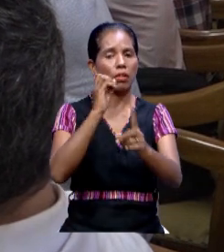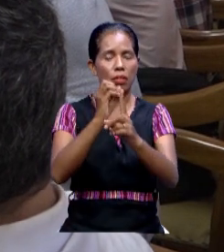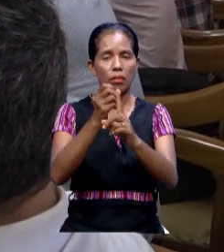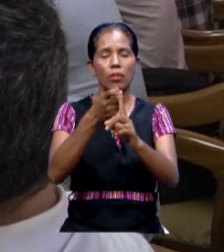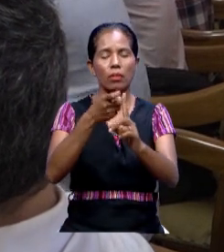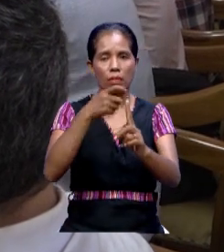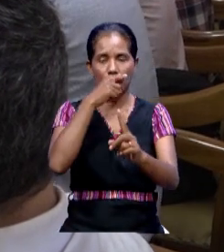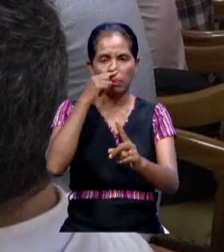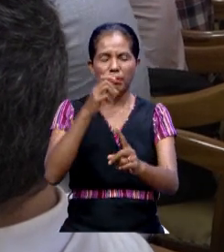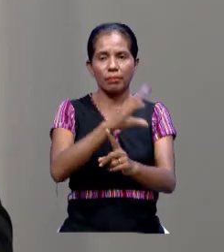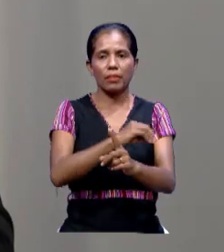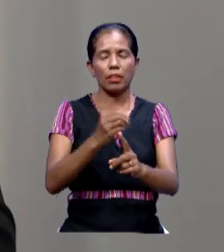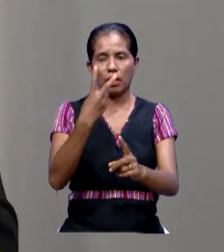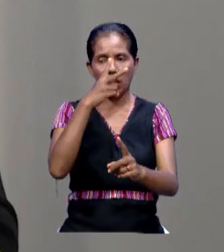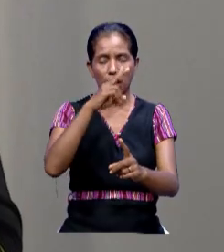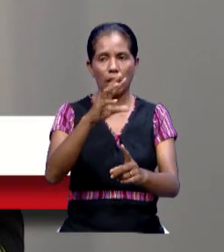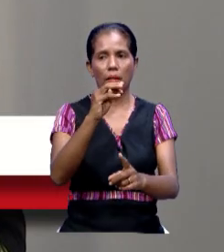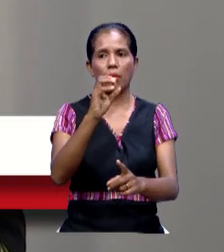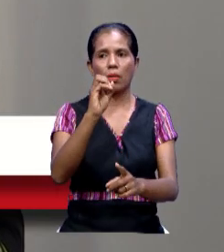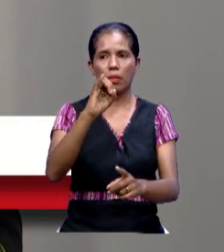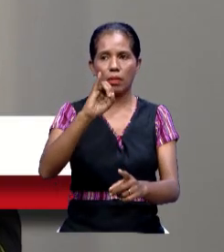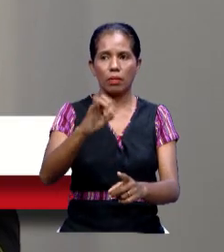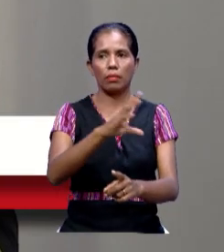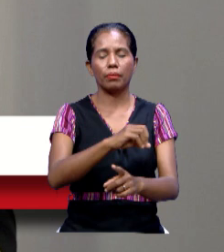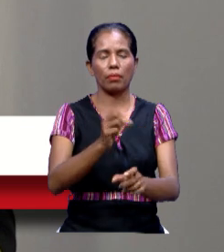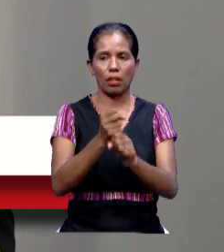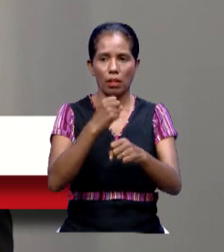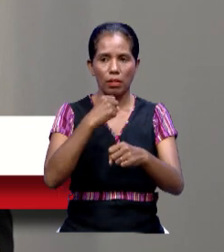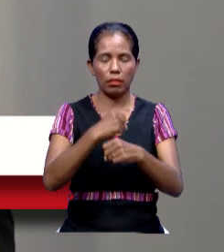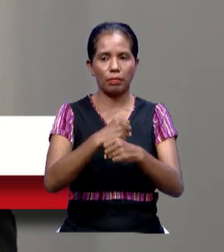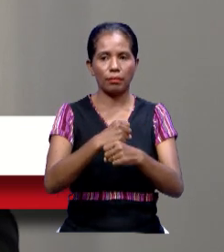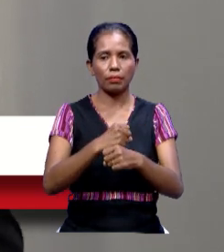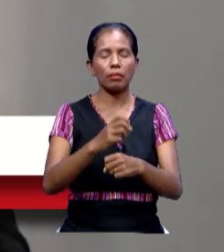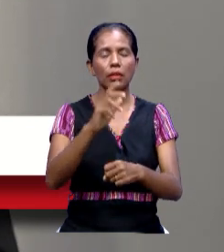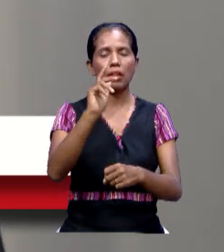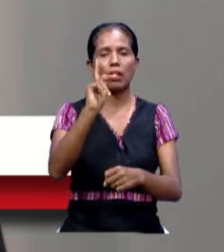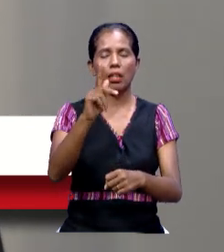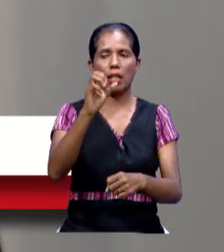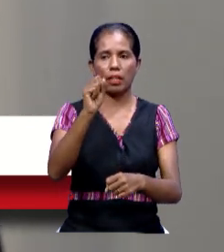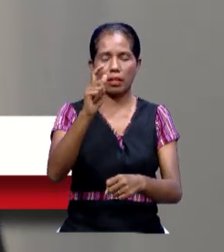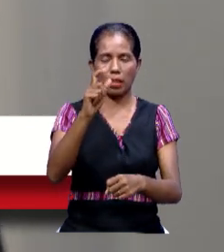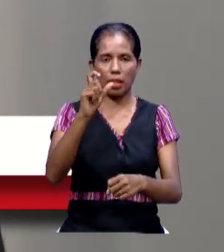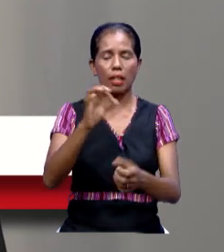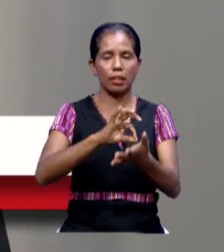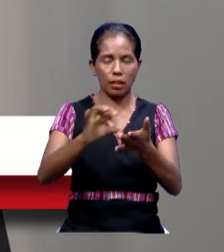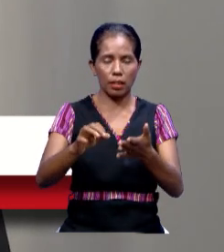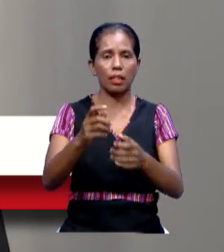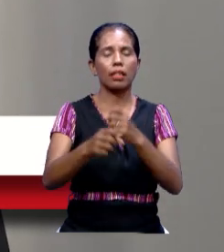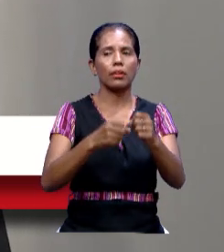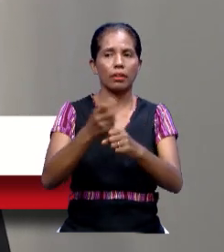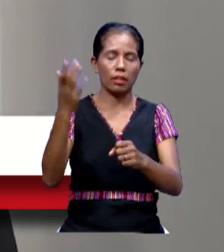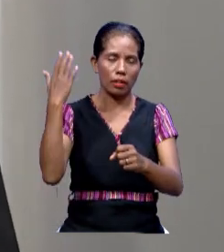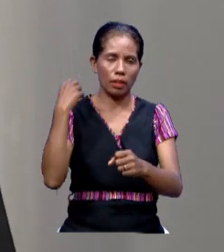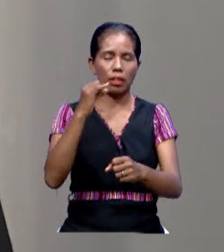tu falo afil fale moyu ne be maka Câmara Comércio e Indústria ho KSTL Asina ia tinang kutuk i ailo